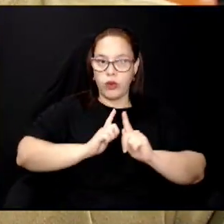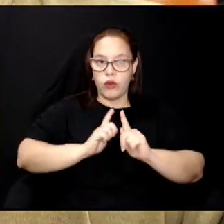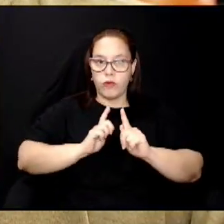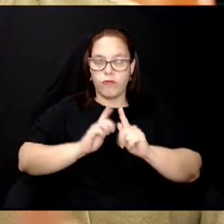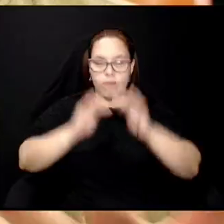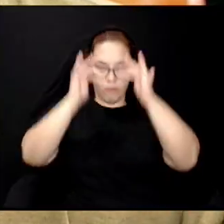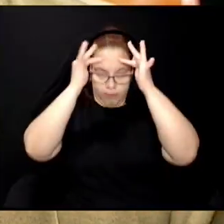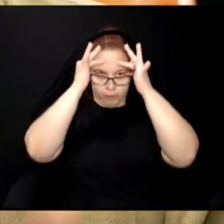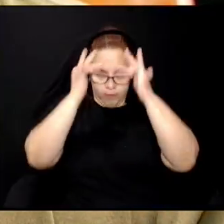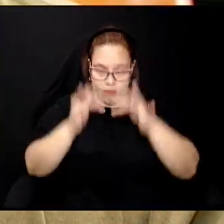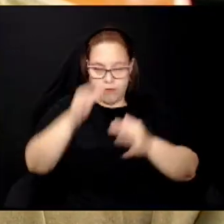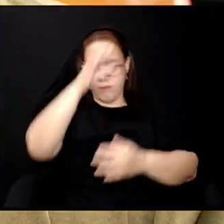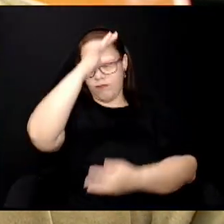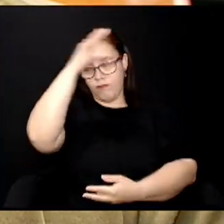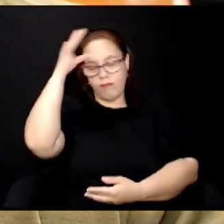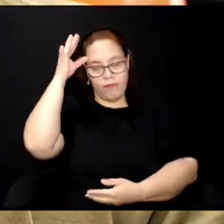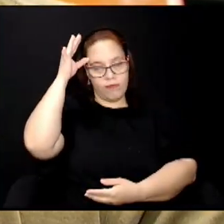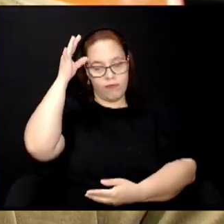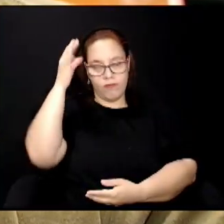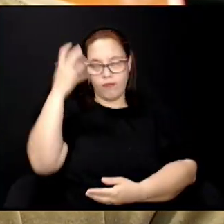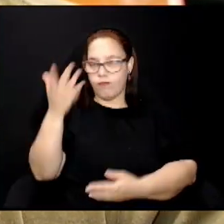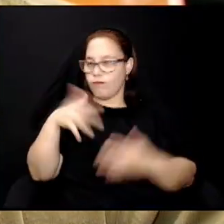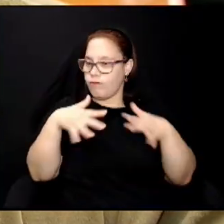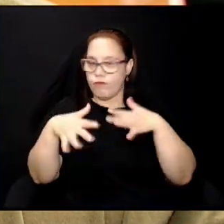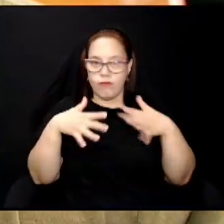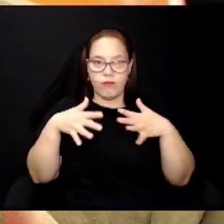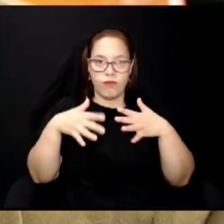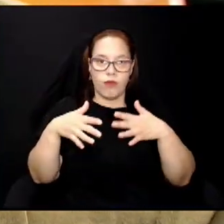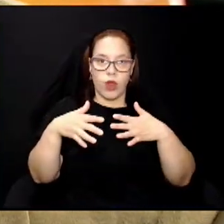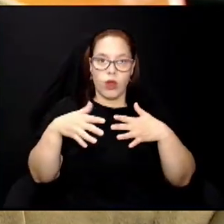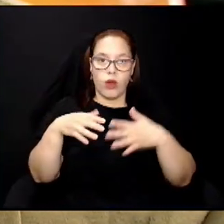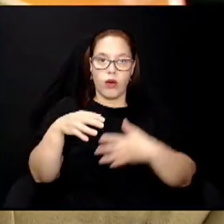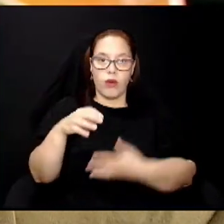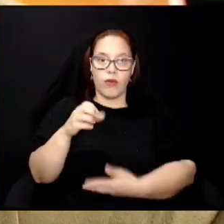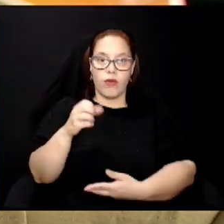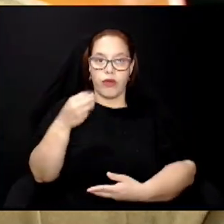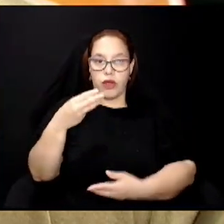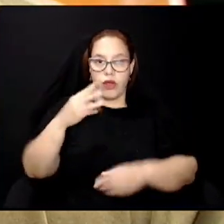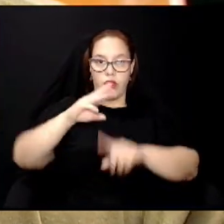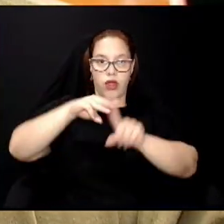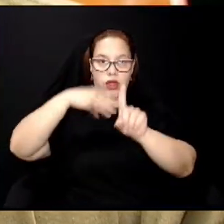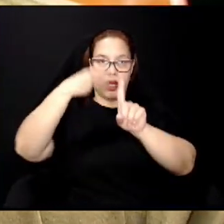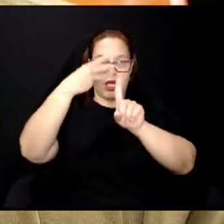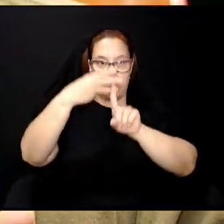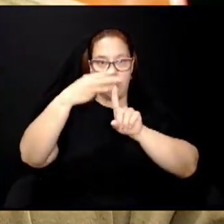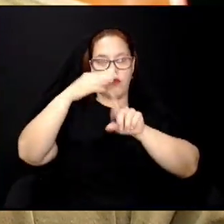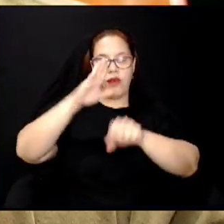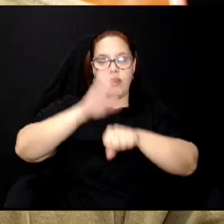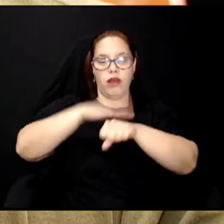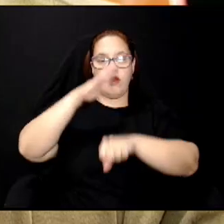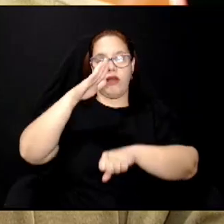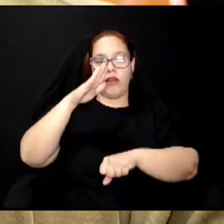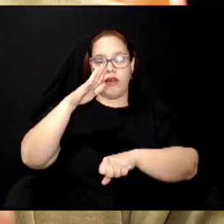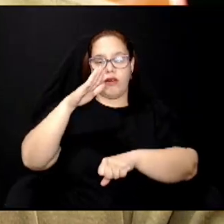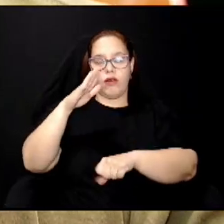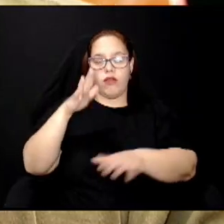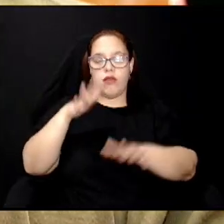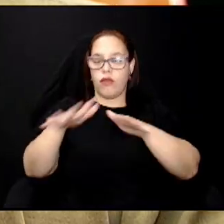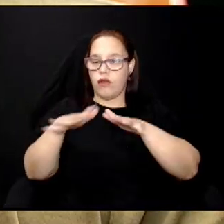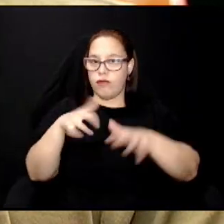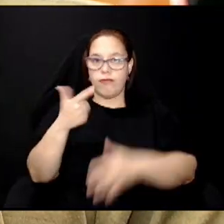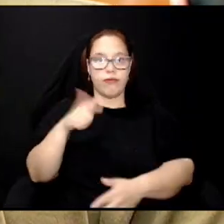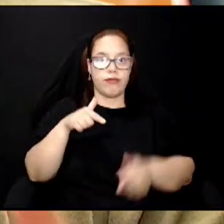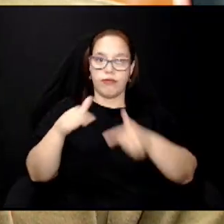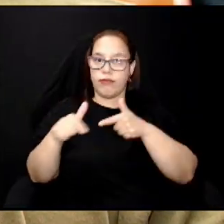você tem aí, em momentos que a gente participou do Restaurant Week, quase 3 vezes mais pessoas aqui, durante momentos que a gente não trabalha, não é o